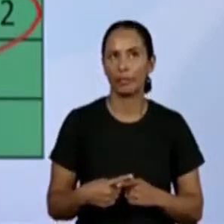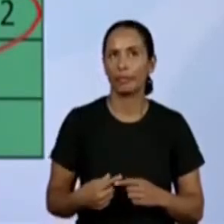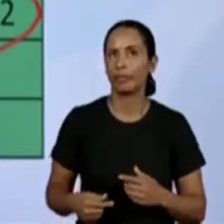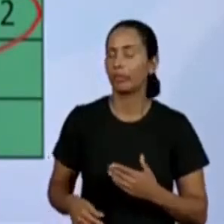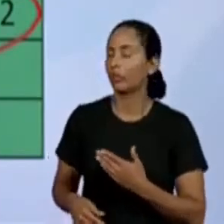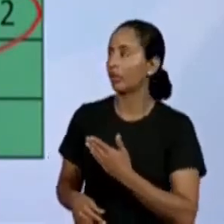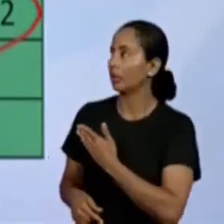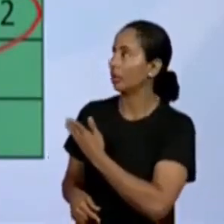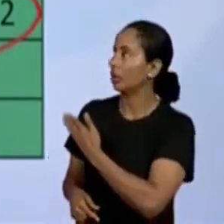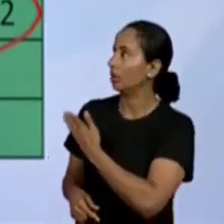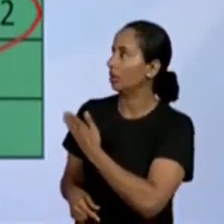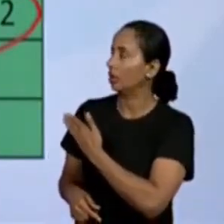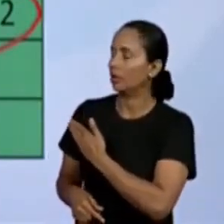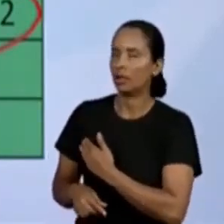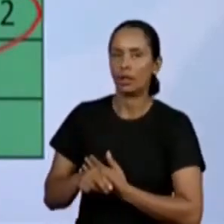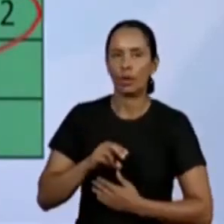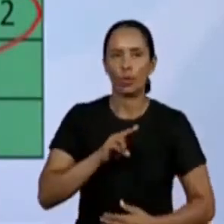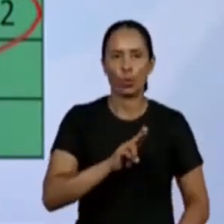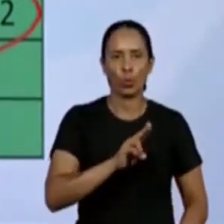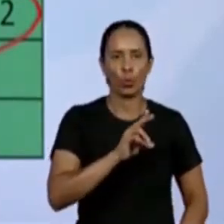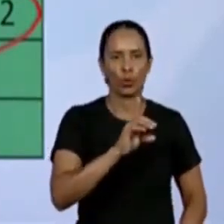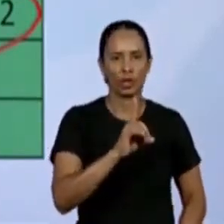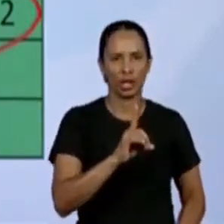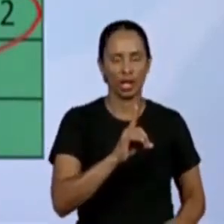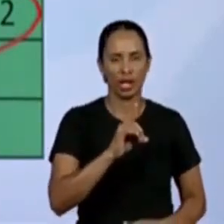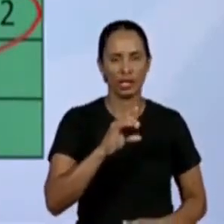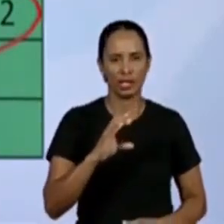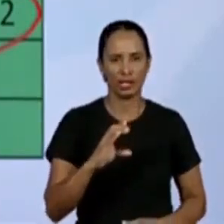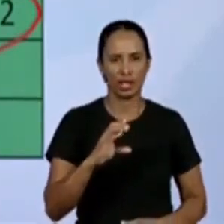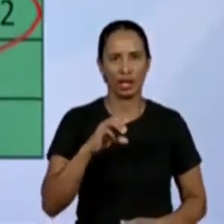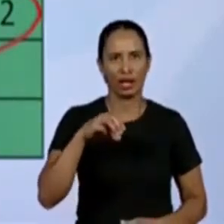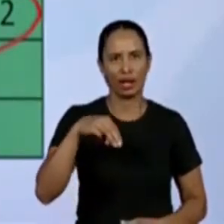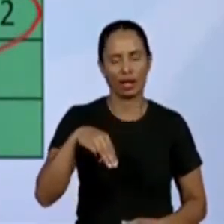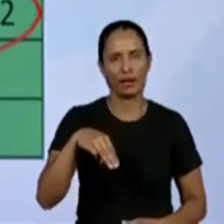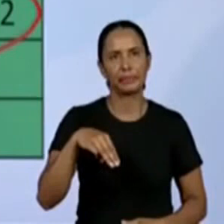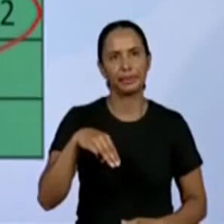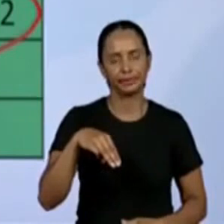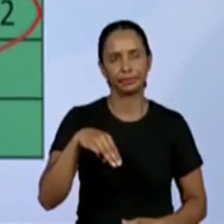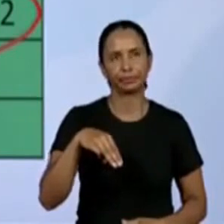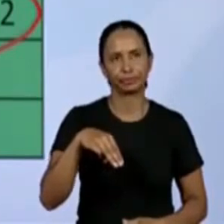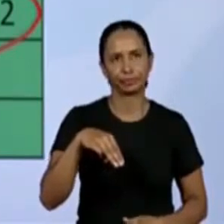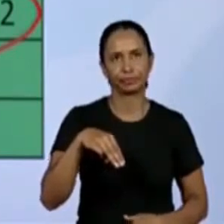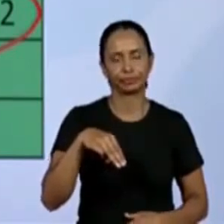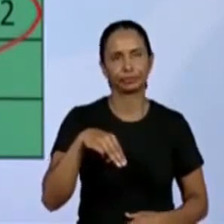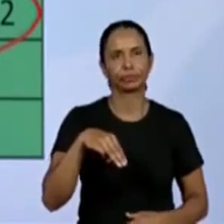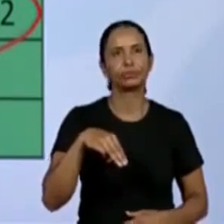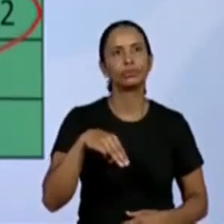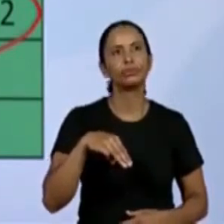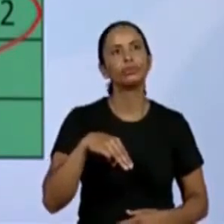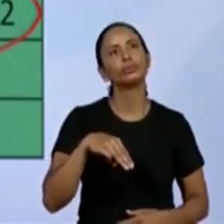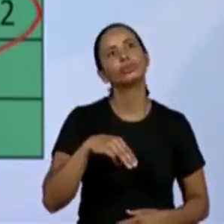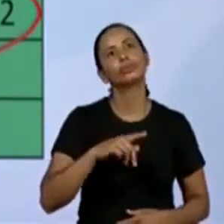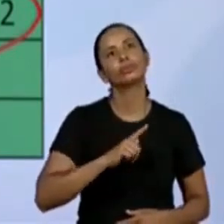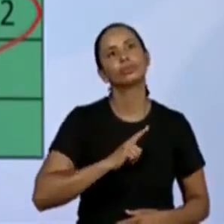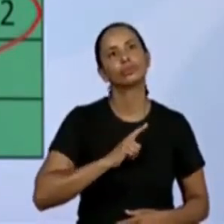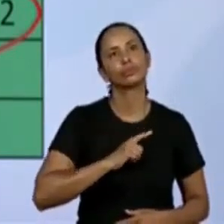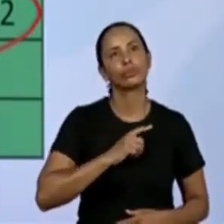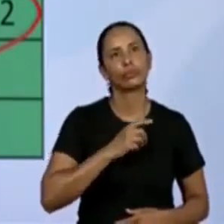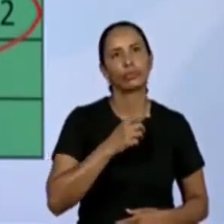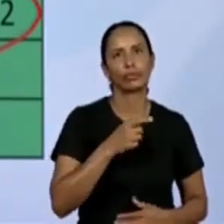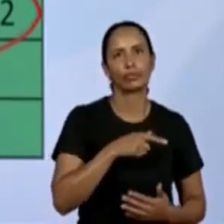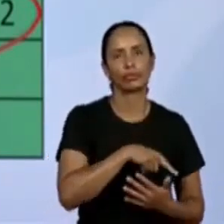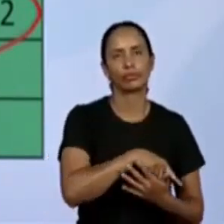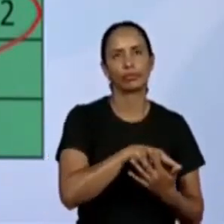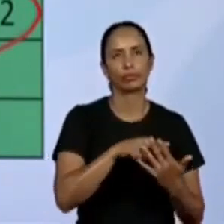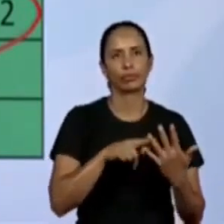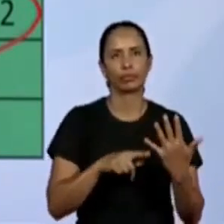ó, ele está na mesma aí, dezena de milhar que o da Aline, né? A Aline está no mesmo da Cíntia, só